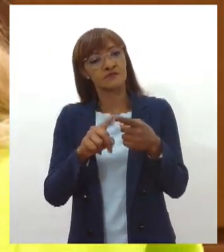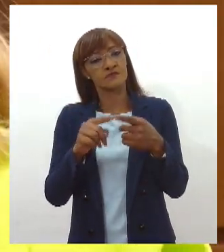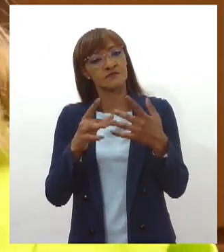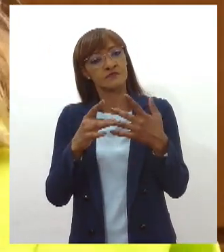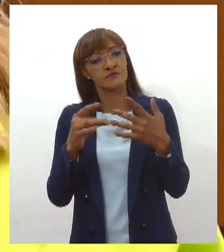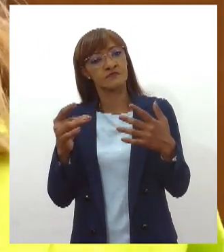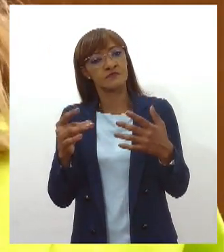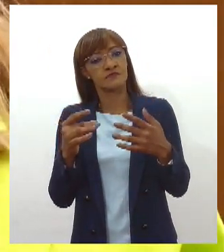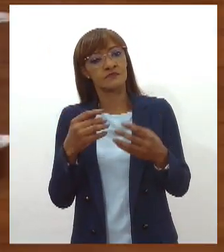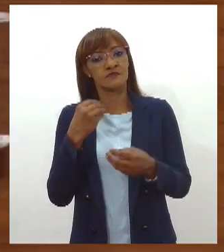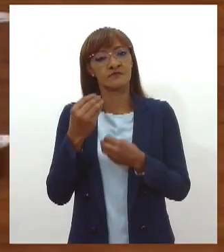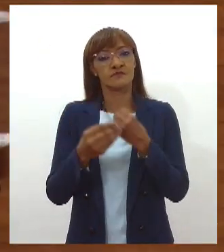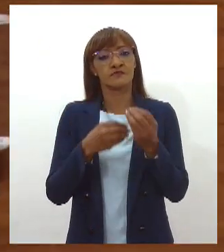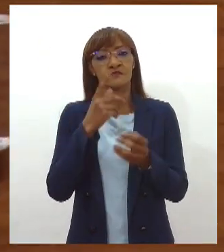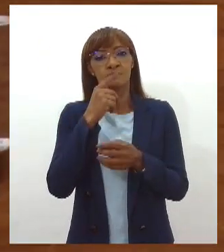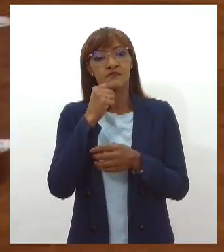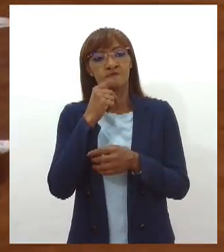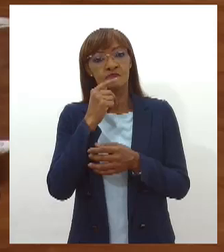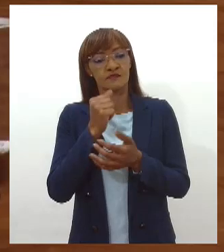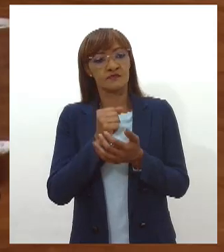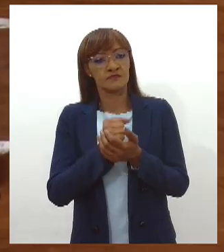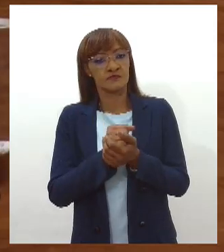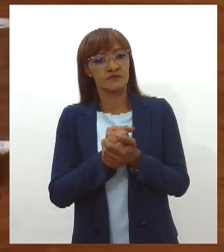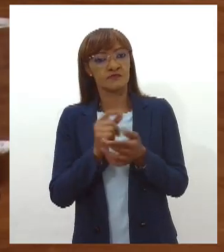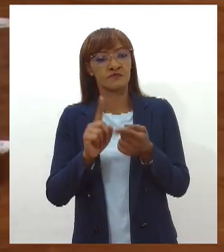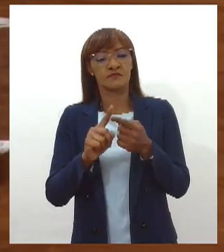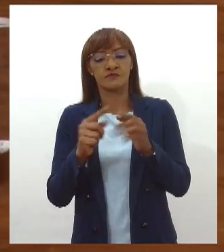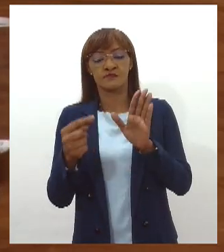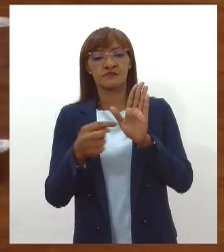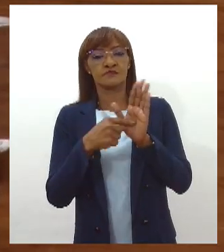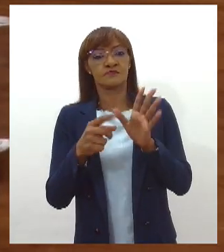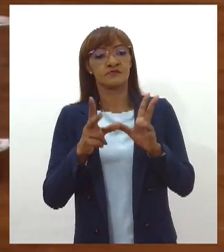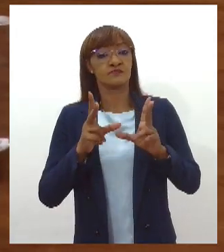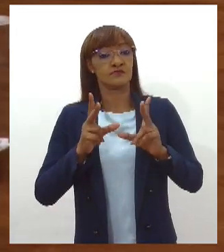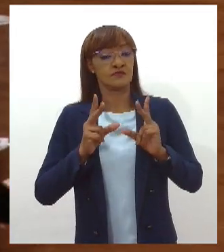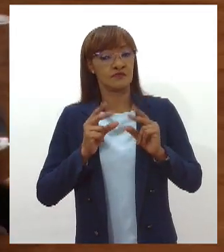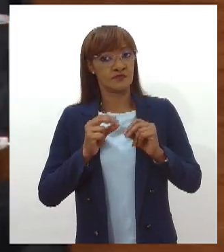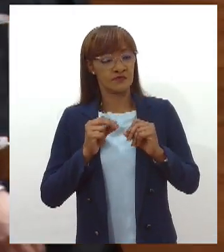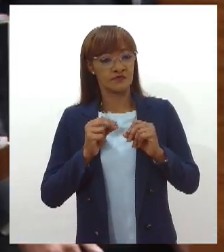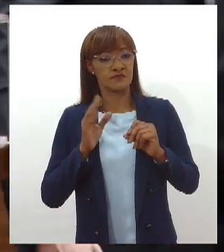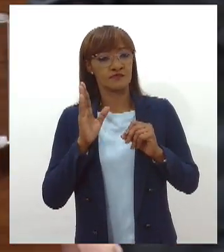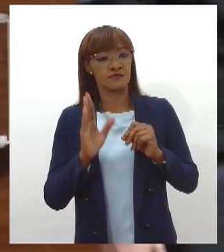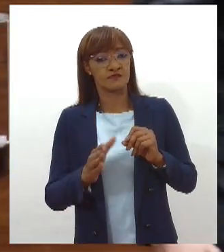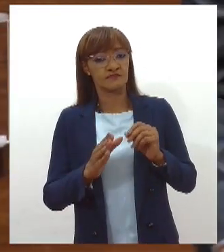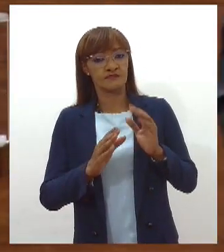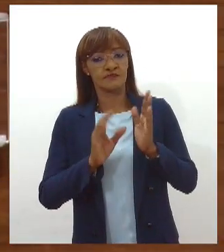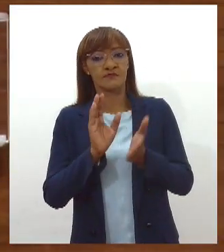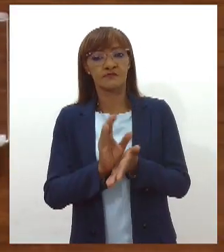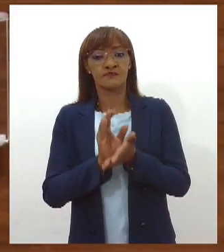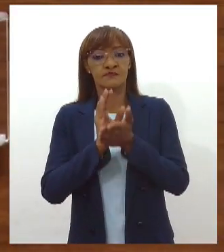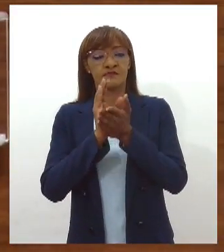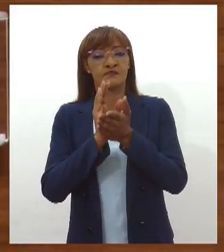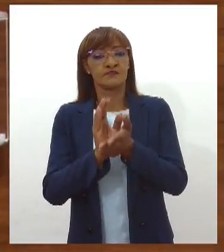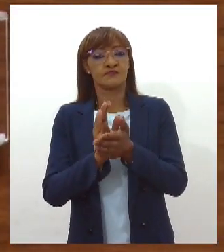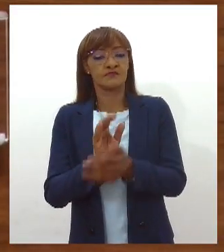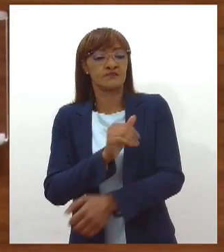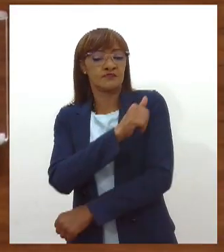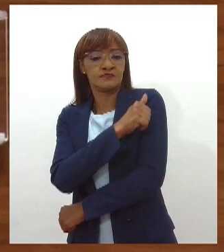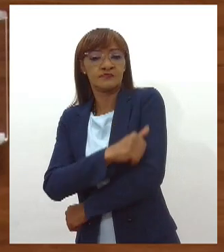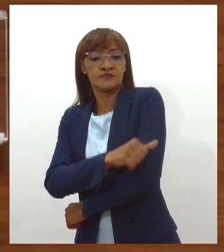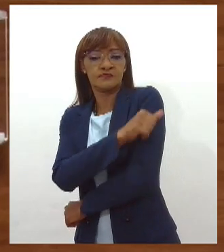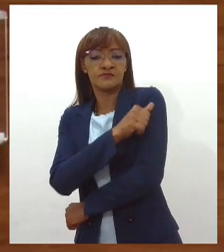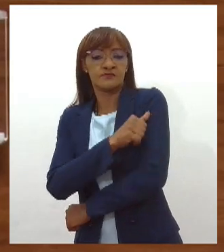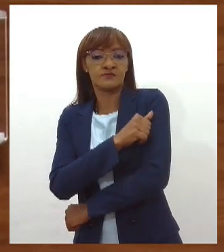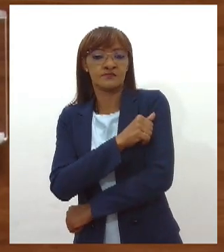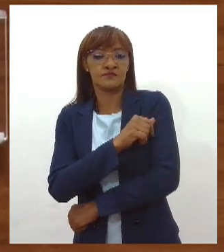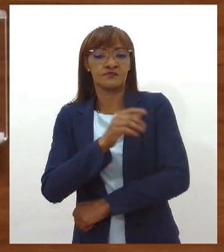Ela citou ainda denúncias recebidas pelo COREN, o Conselho Regional de Enfermagem, relativas ao